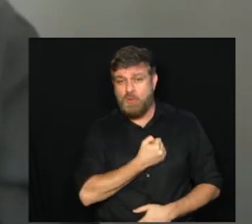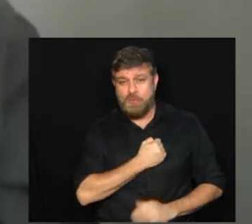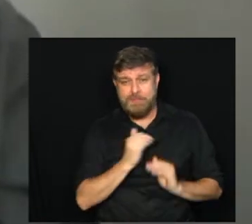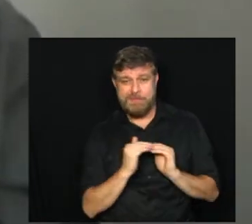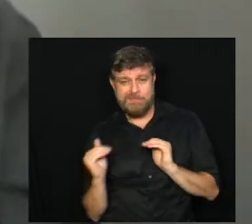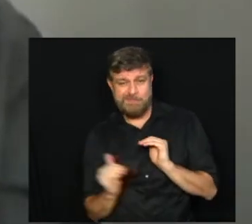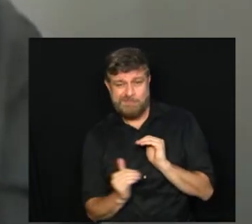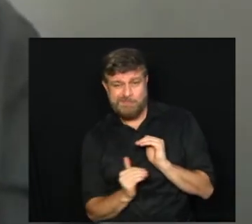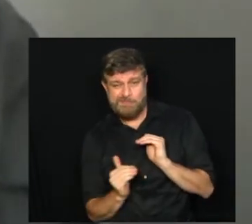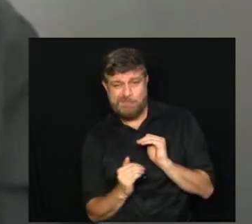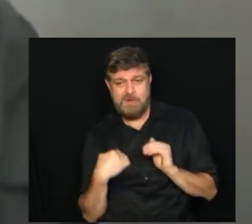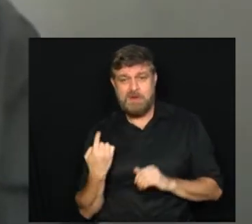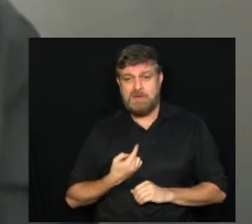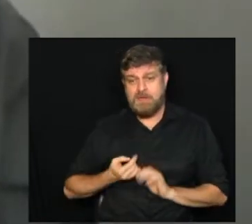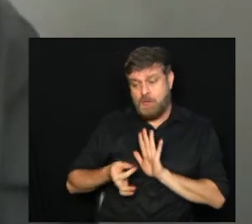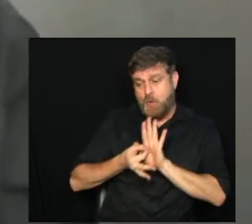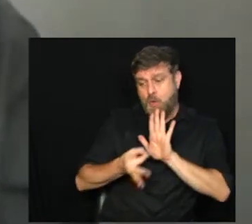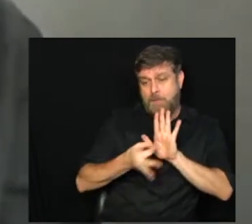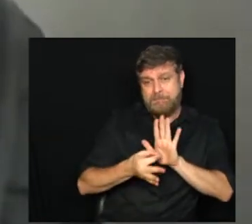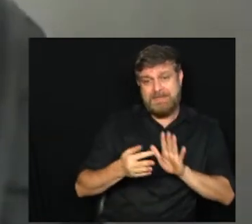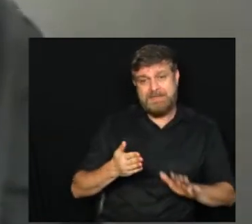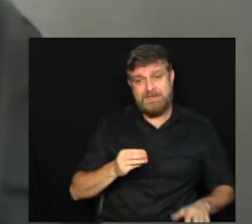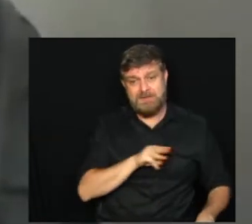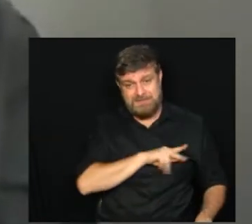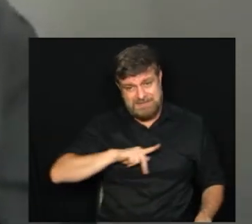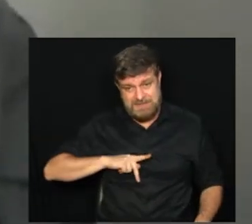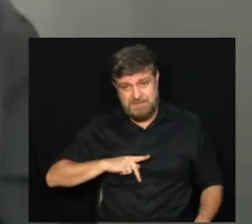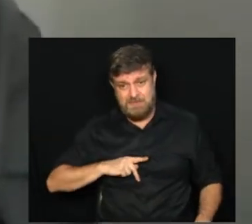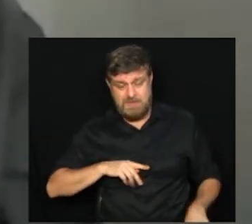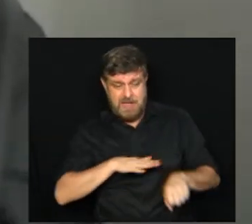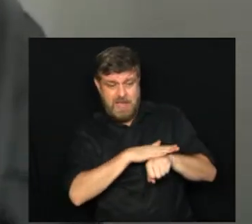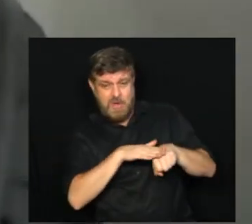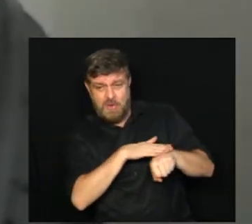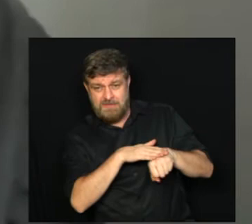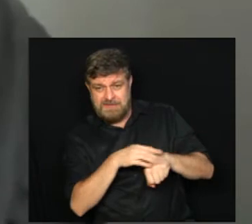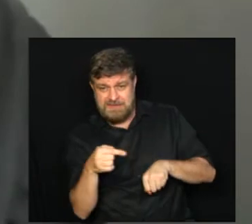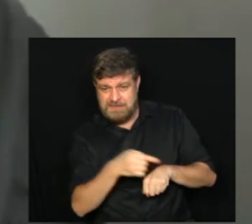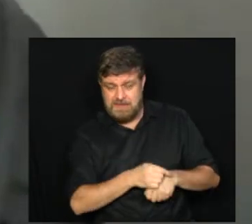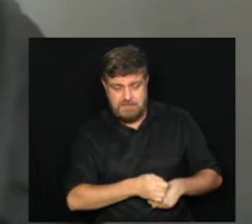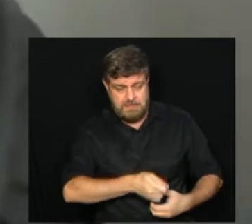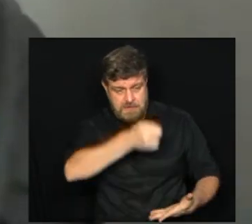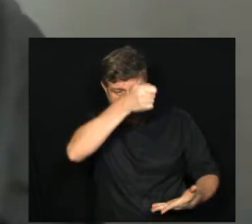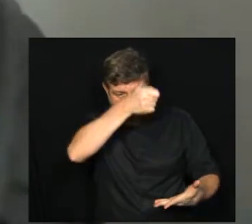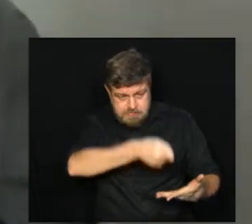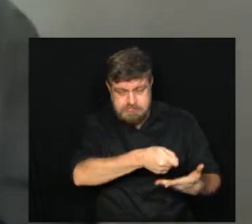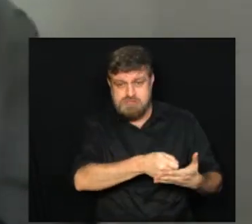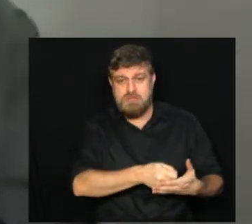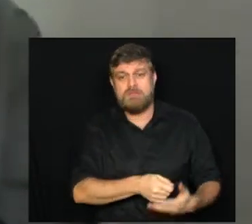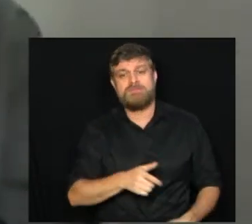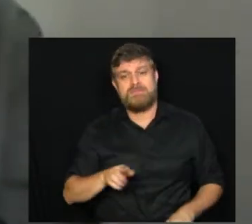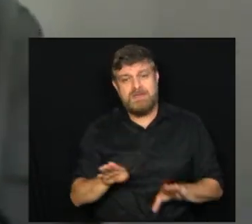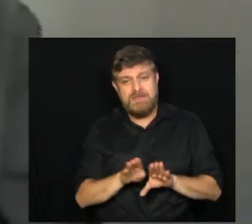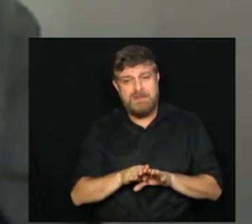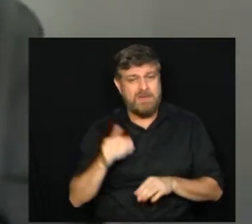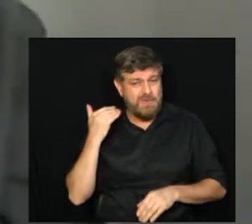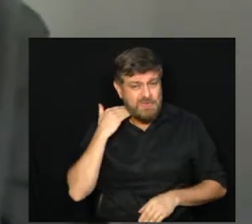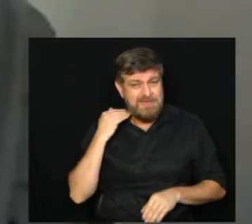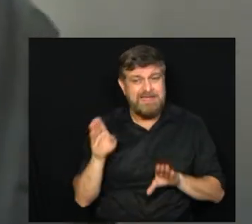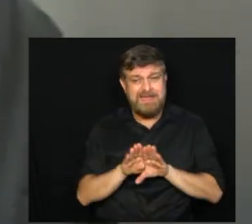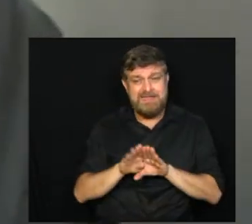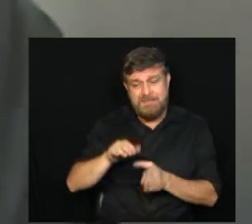uma sugestão que eu dei ali no Ministério Público para o doutor Rodrigo, para a Secretaria de Educação, para o pessoal que estava lá, de